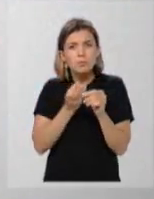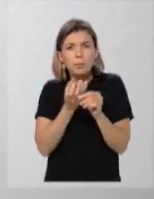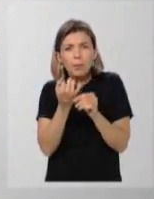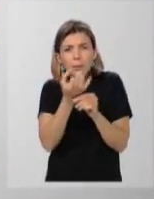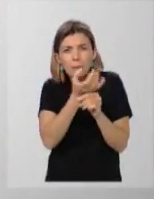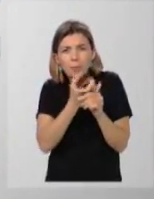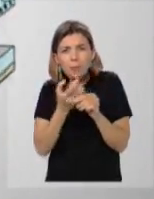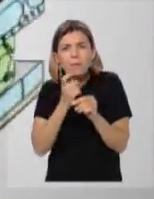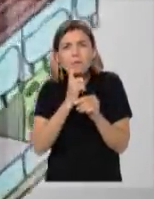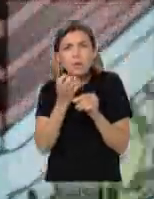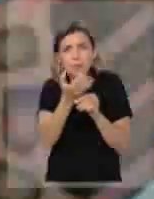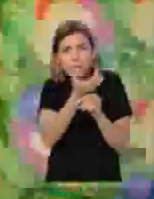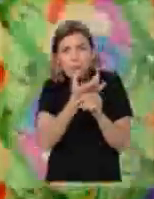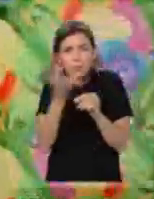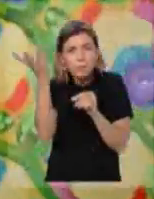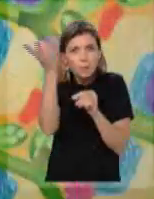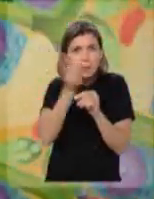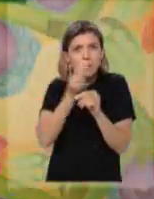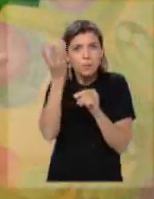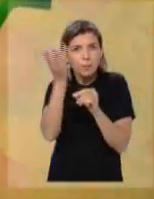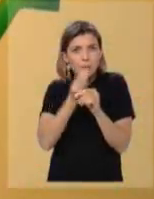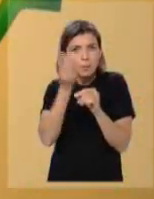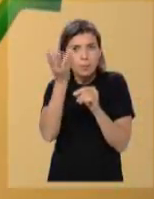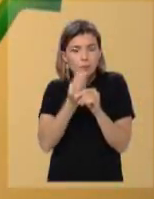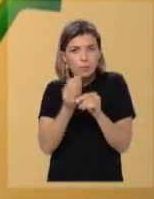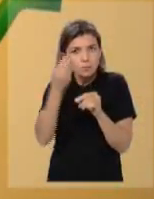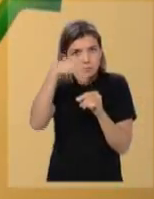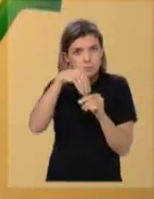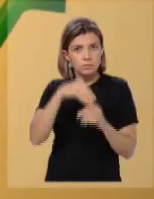substância responsável pela cor verde das plantas.